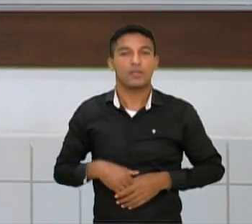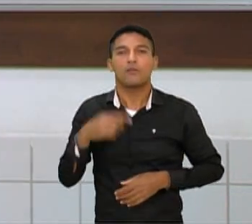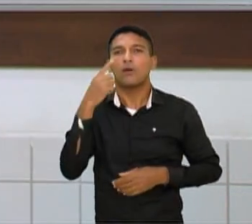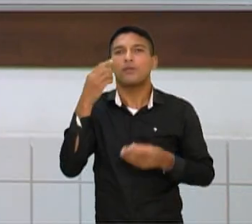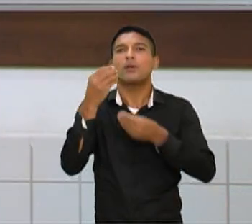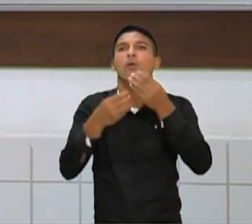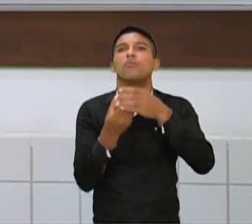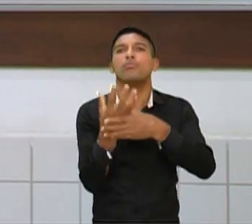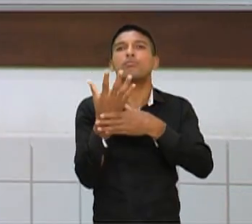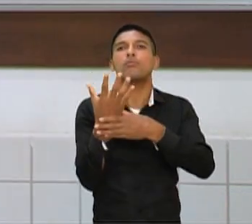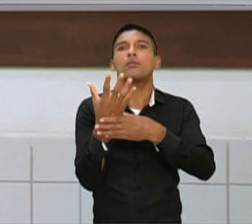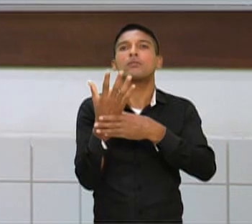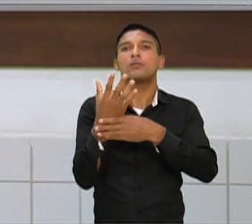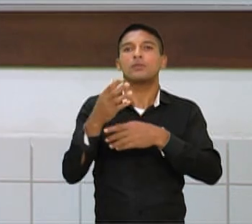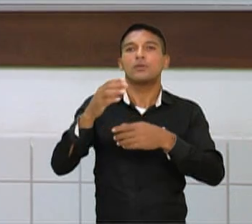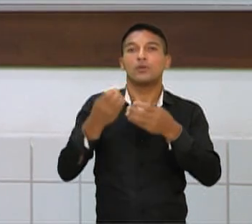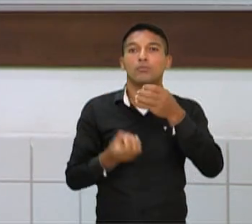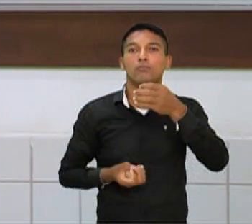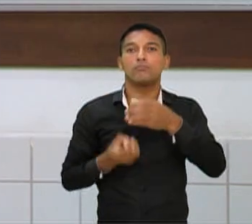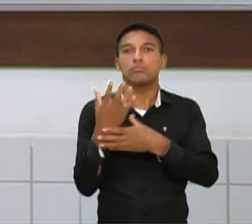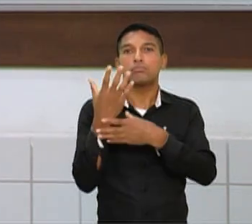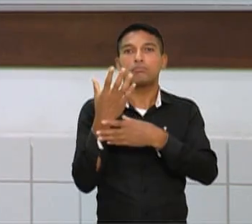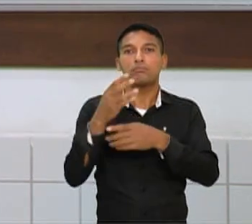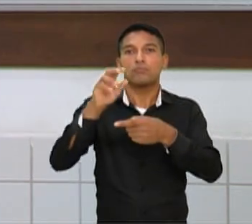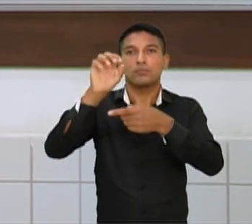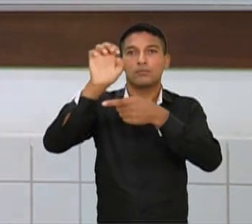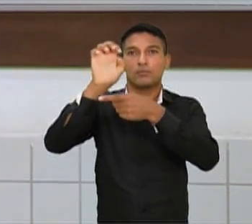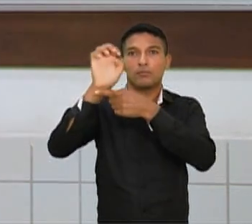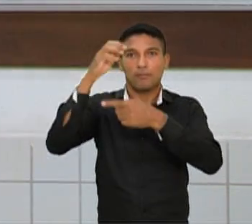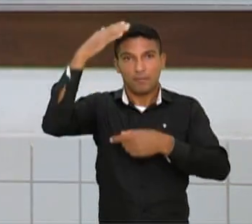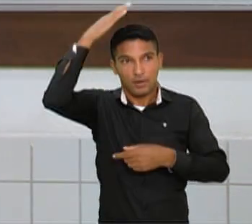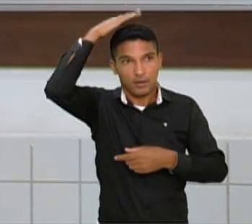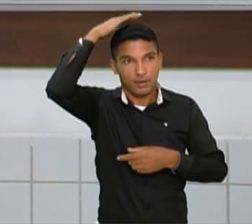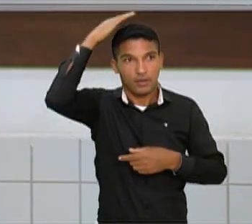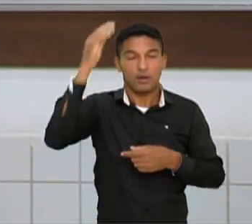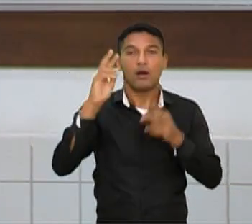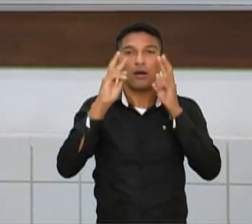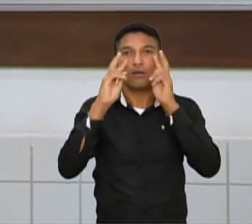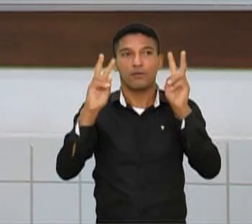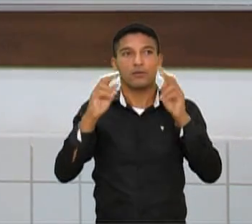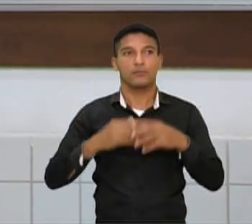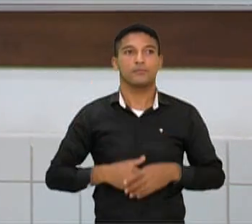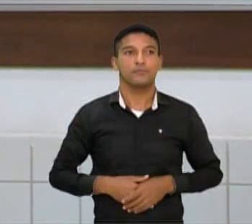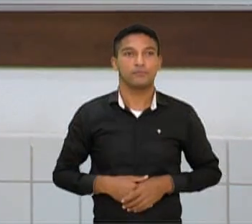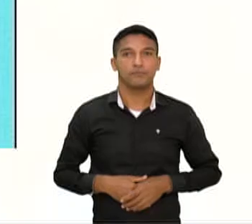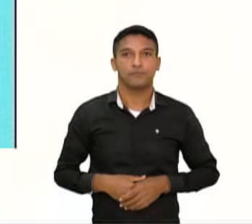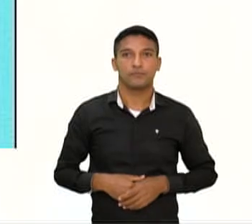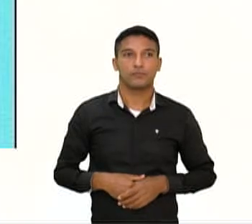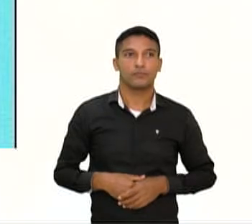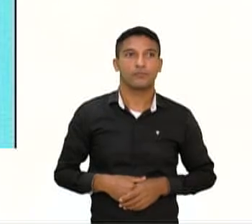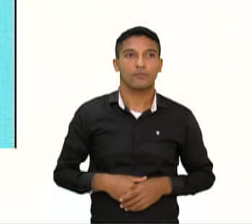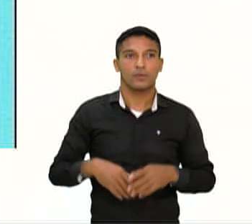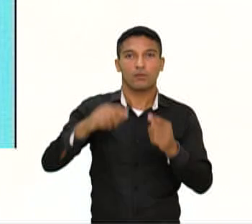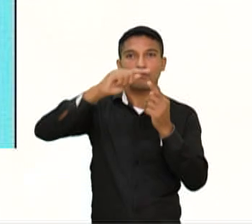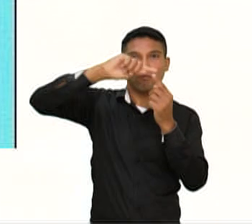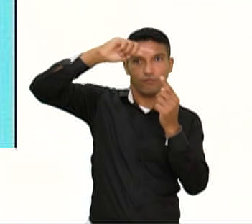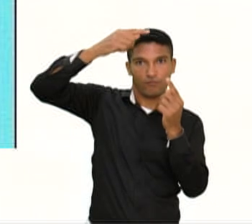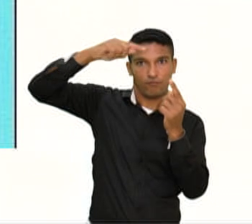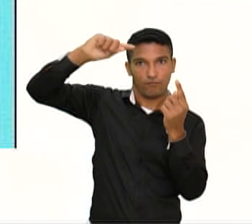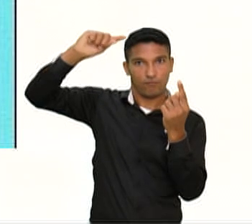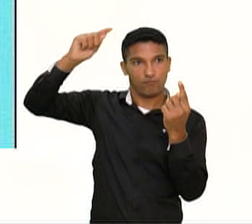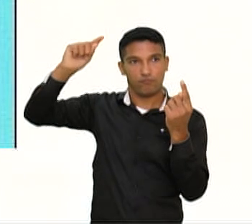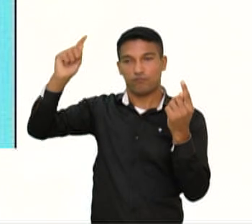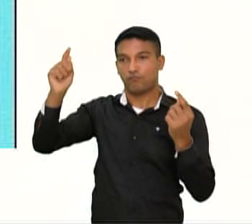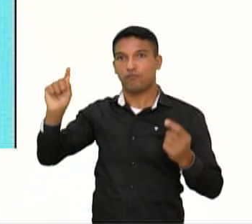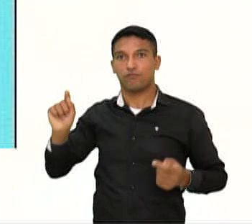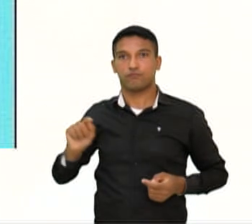da consolidação no Paraná. Não podemos deixar de mencionar alguns aspectos gerais, esse mapa serve para